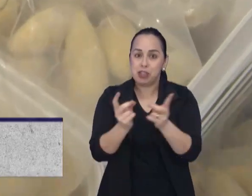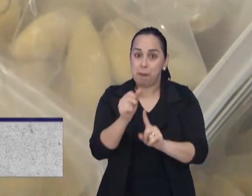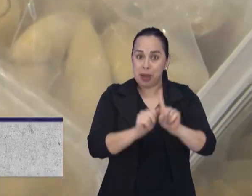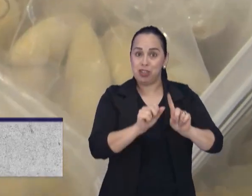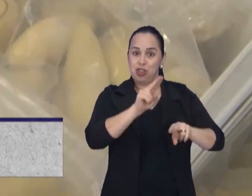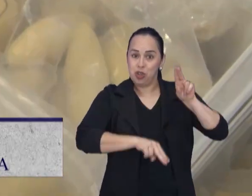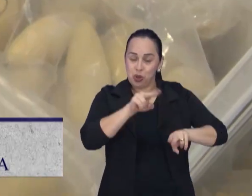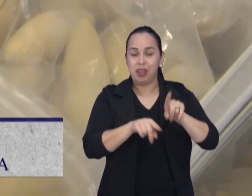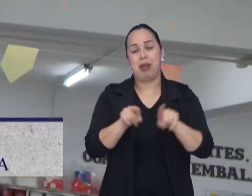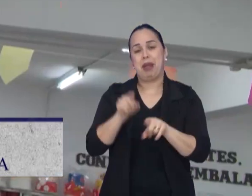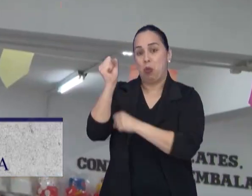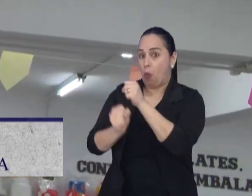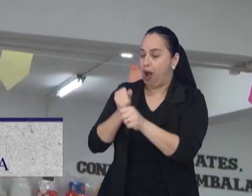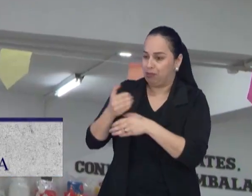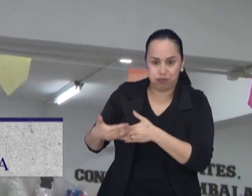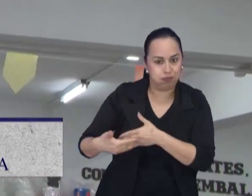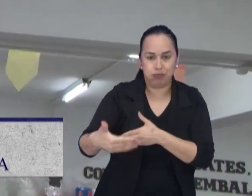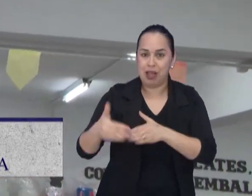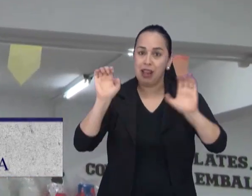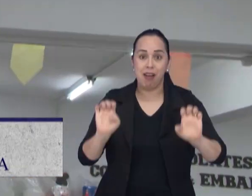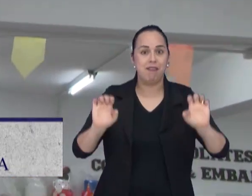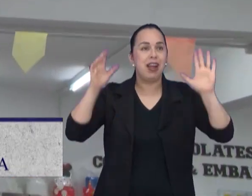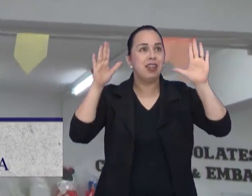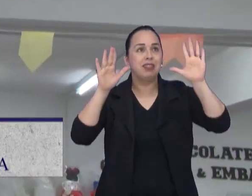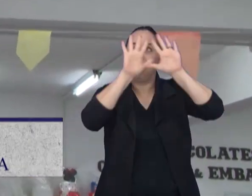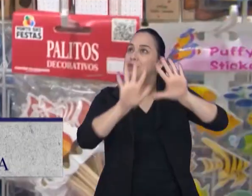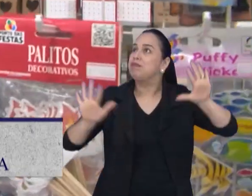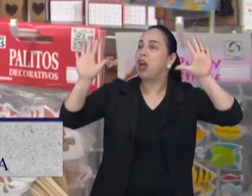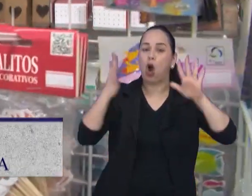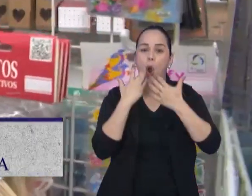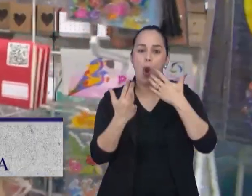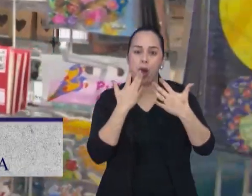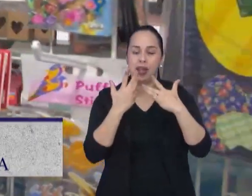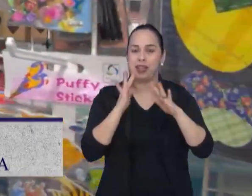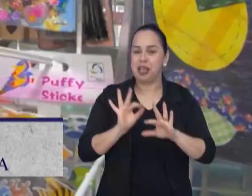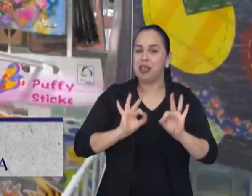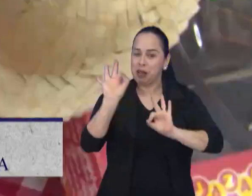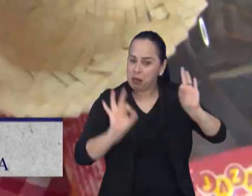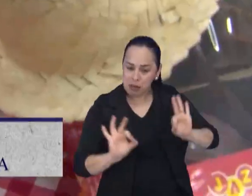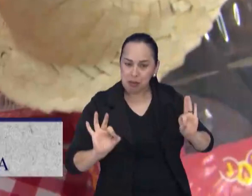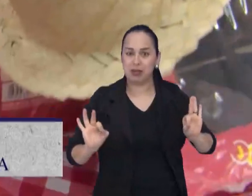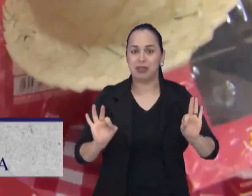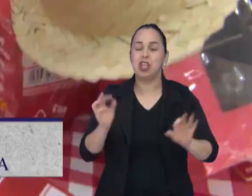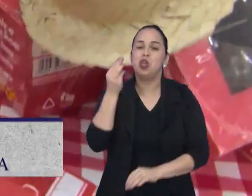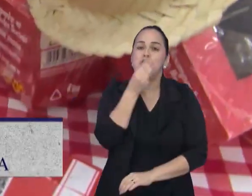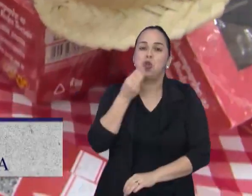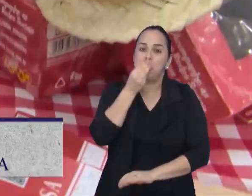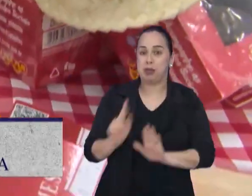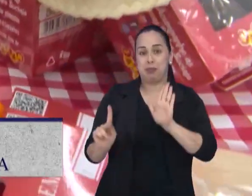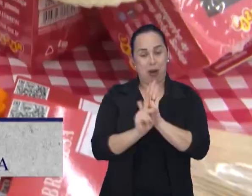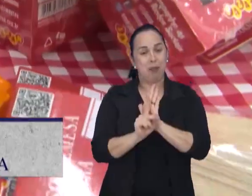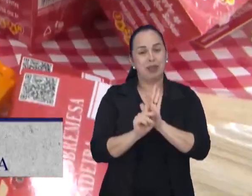todo. E além do bolinho, toda a festa também tem as bandeirinhas coloridas, acessórios de decoração e os doces típicos